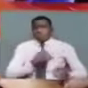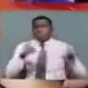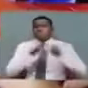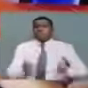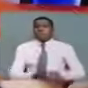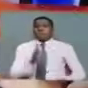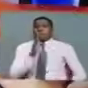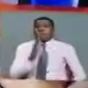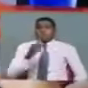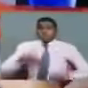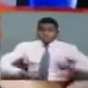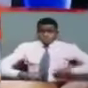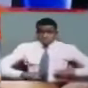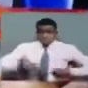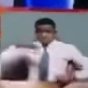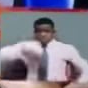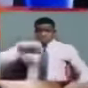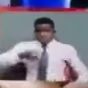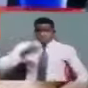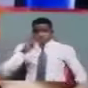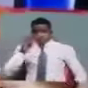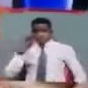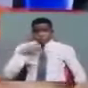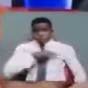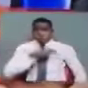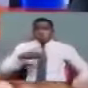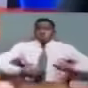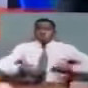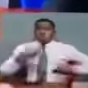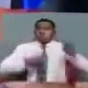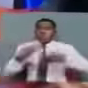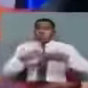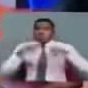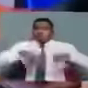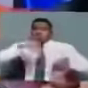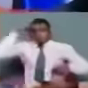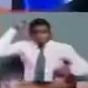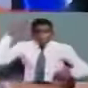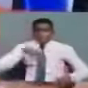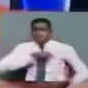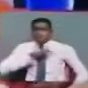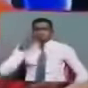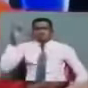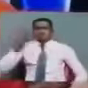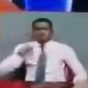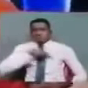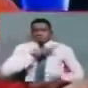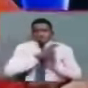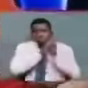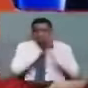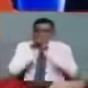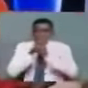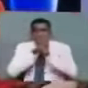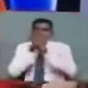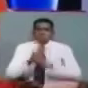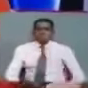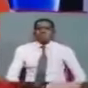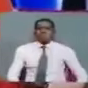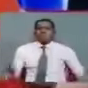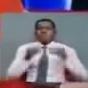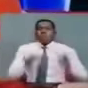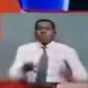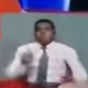JPLA mostrou que controla a juventude na província de Luanda e deixou um recado para quem realmente pensa que controla e não controla.